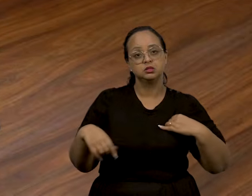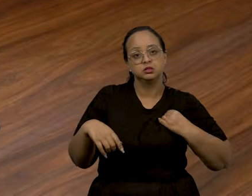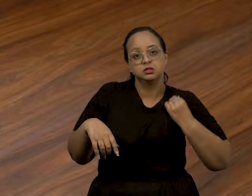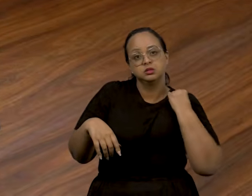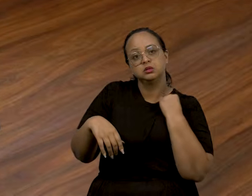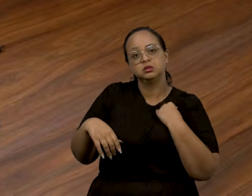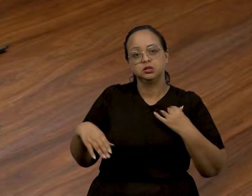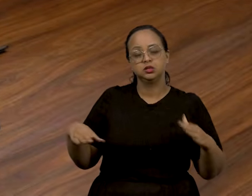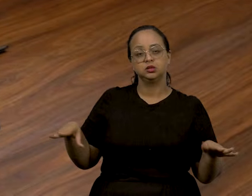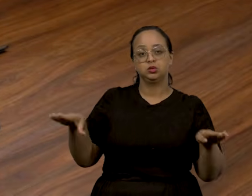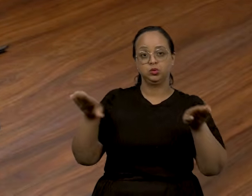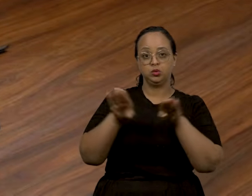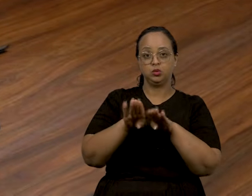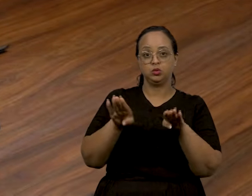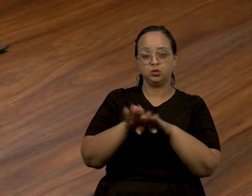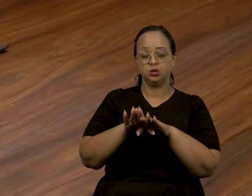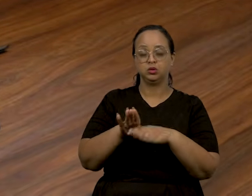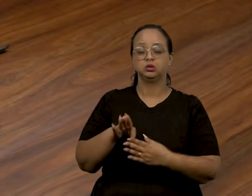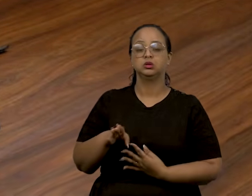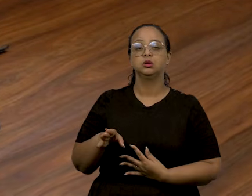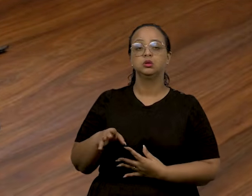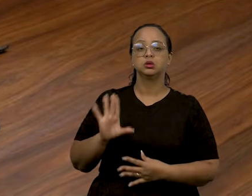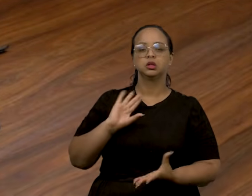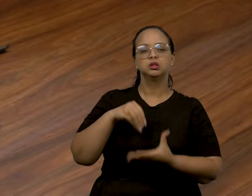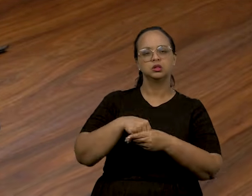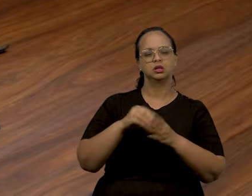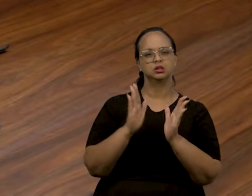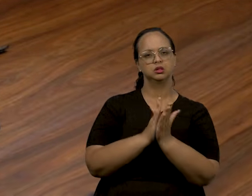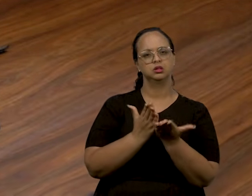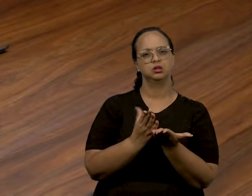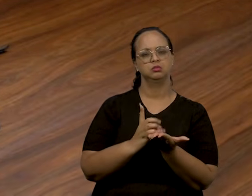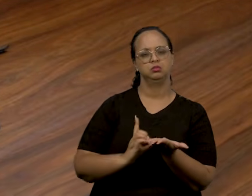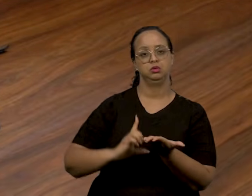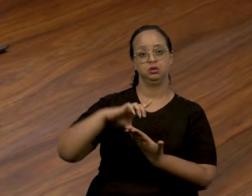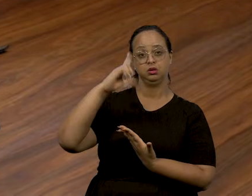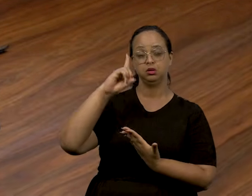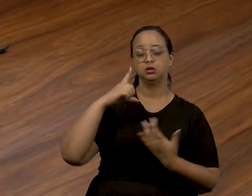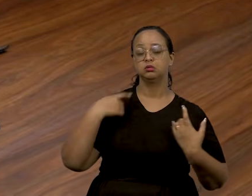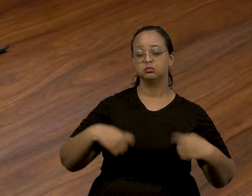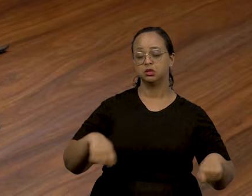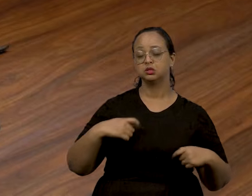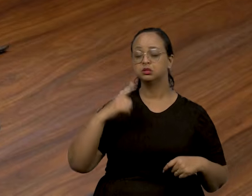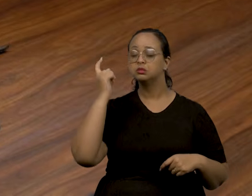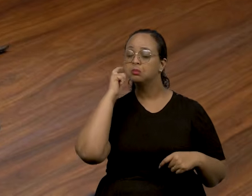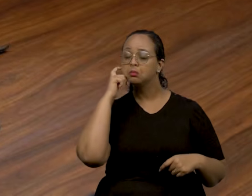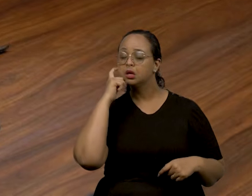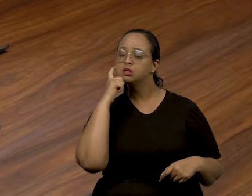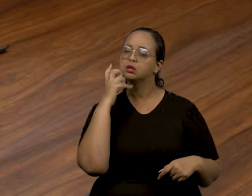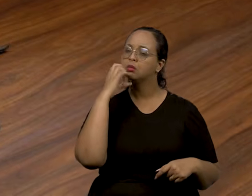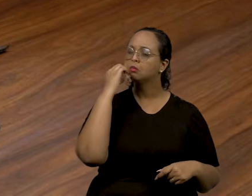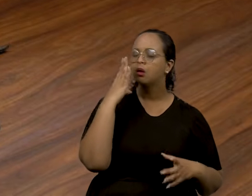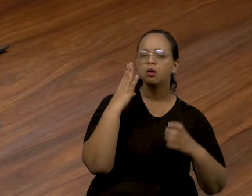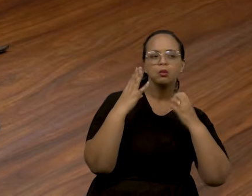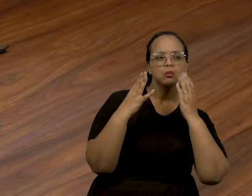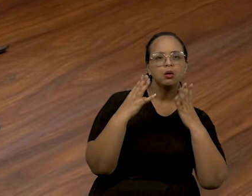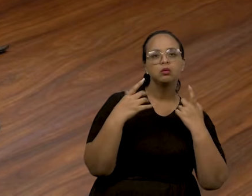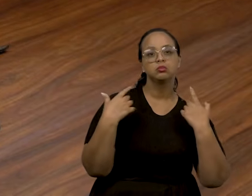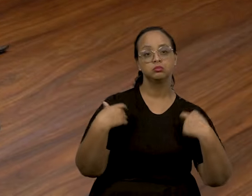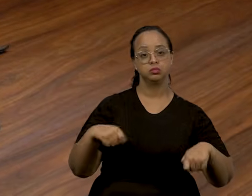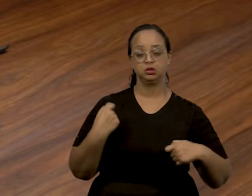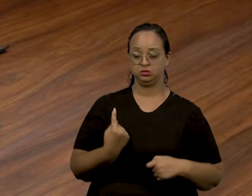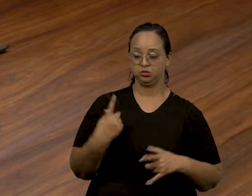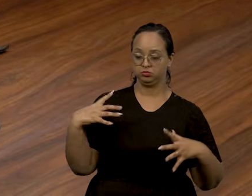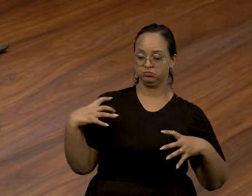bem comum, na verdade, era a adoração ao nosso Deus, né? O Deus de Israel, era a forma que eles tinham de trazer isso, né? E